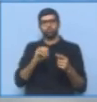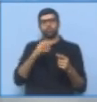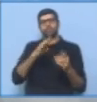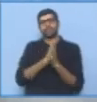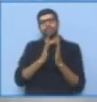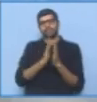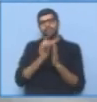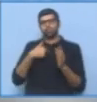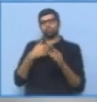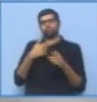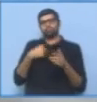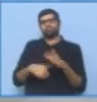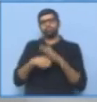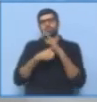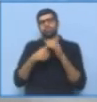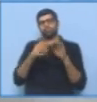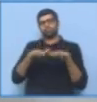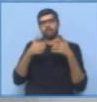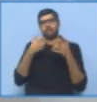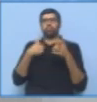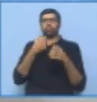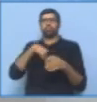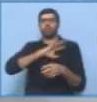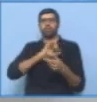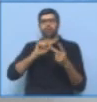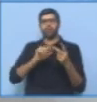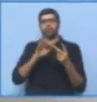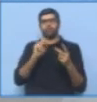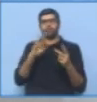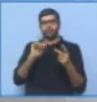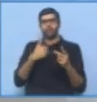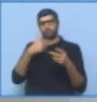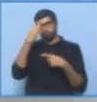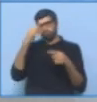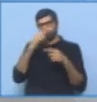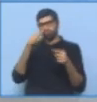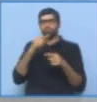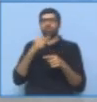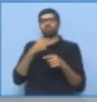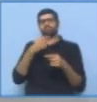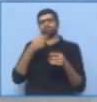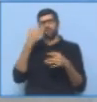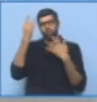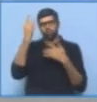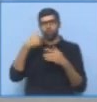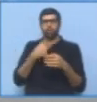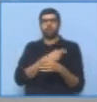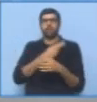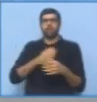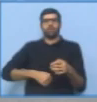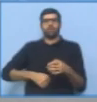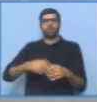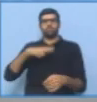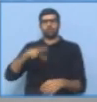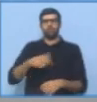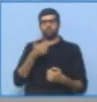reitor do Seminário Maior de Coimbra, e também Frei José Nunes, dominicano e professor da Faculdade de Teologia da Universidade Católica Portuguesa.